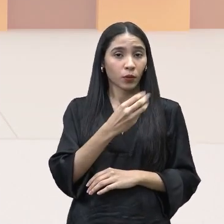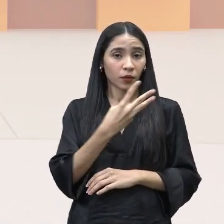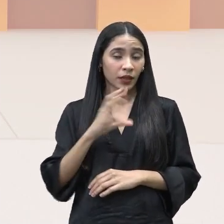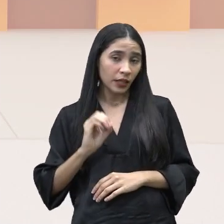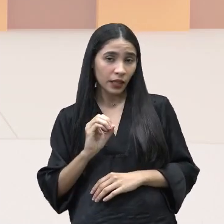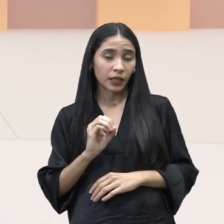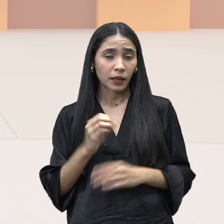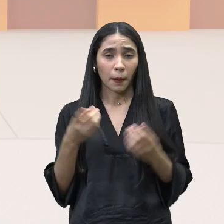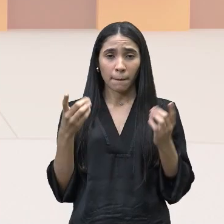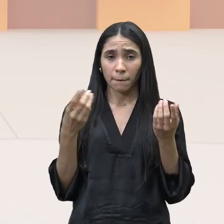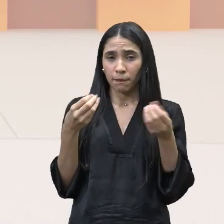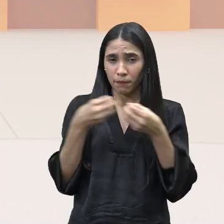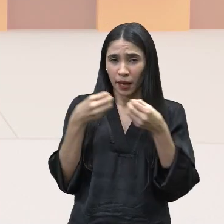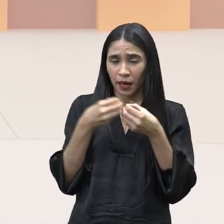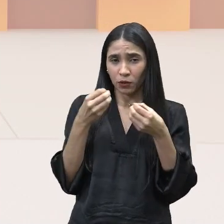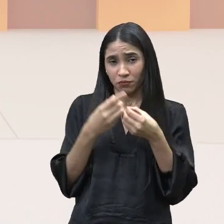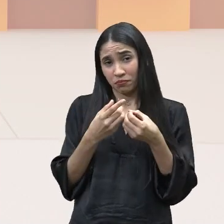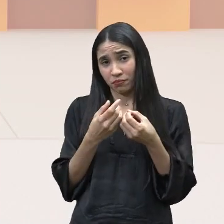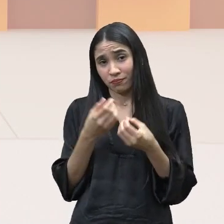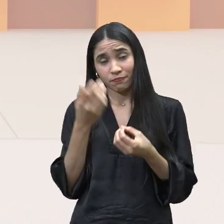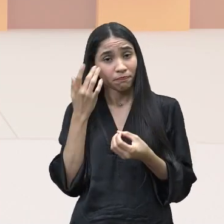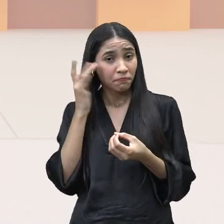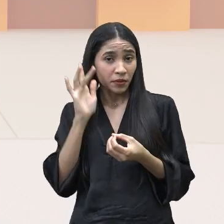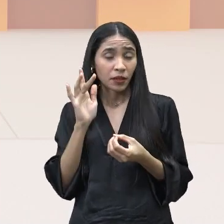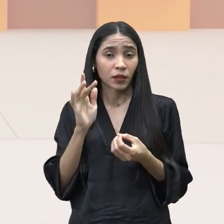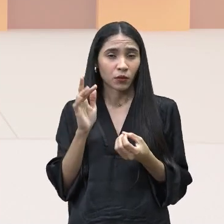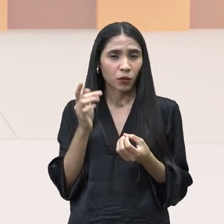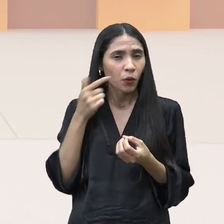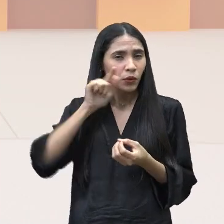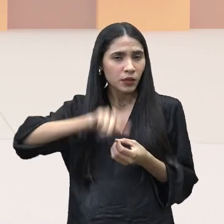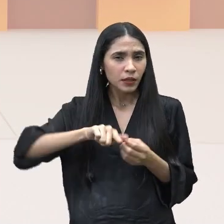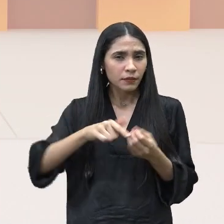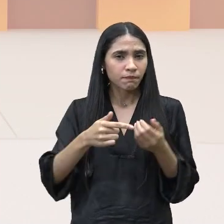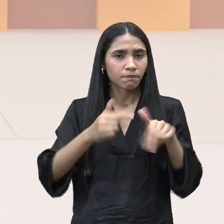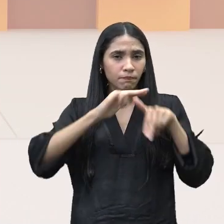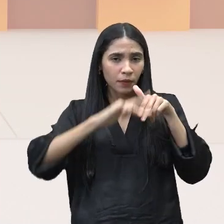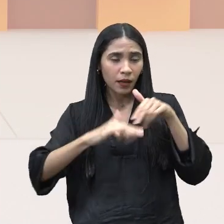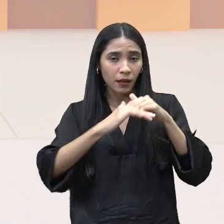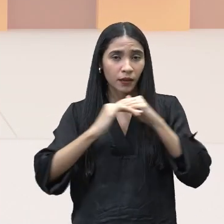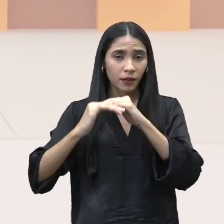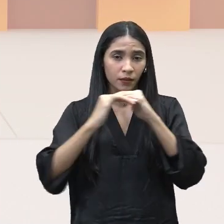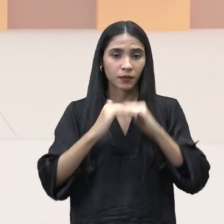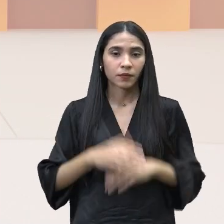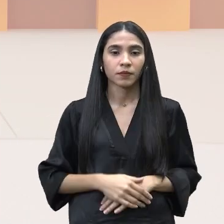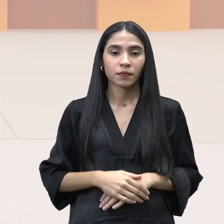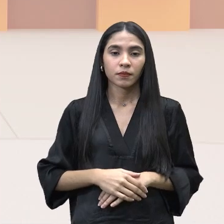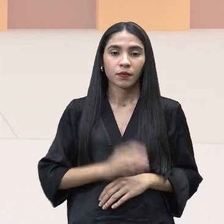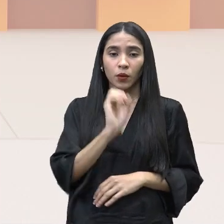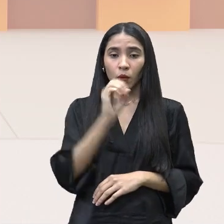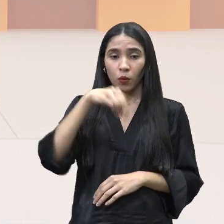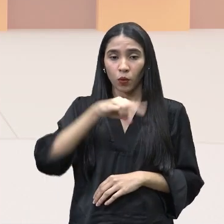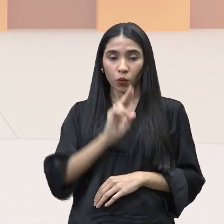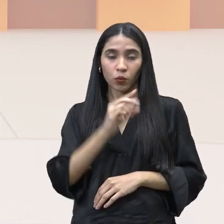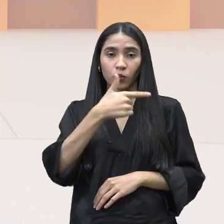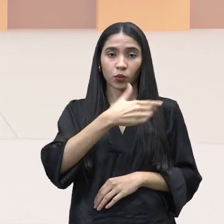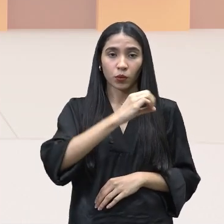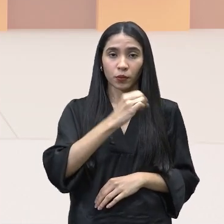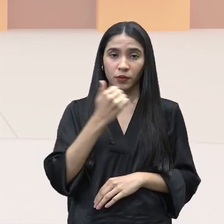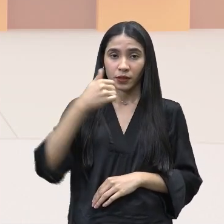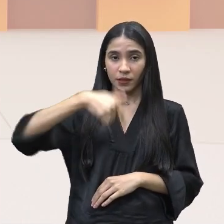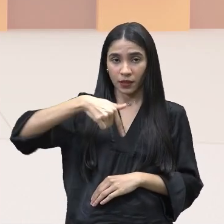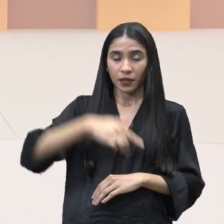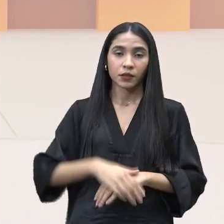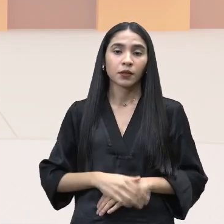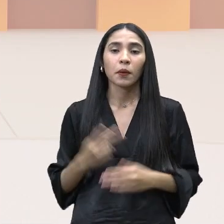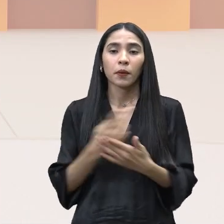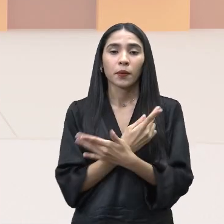longe, né? Será que nós vamos conseguir? Né? A questão da igualdade de gênero. Organização das Nações Unidas 2017.